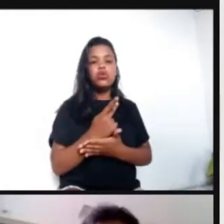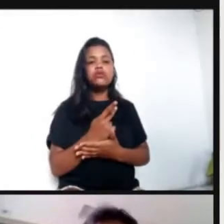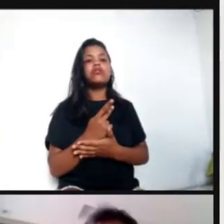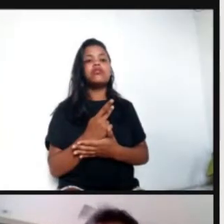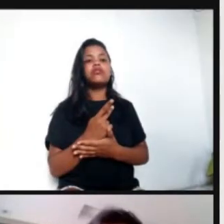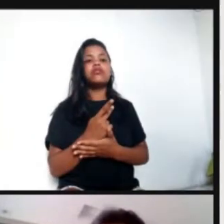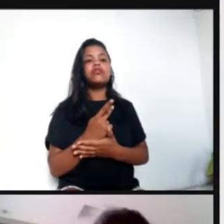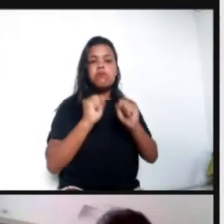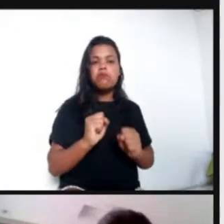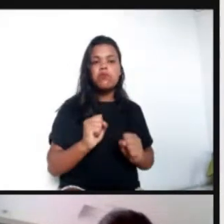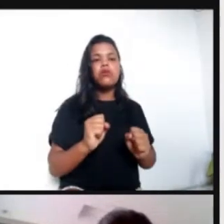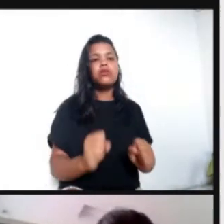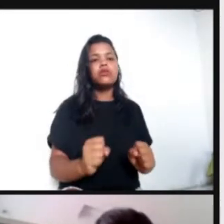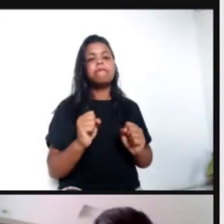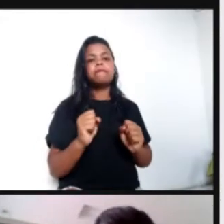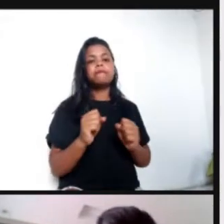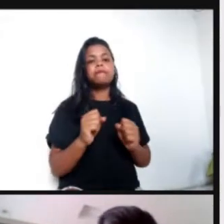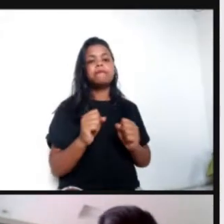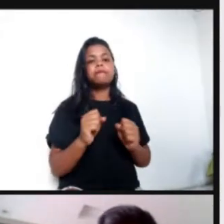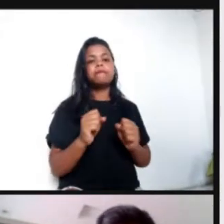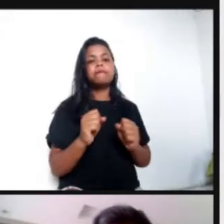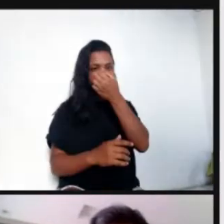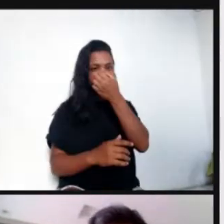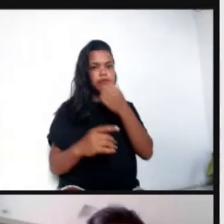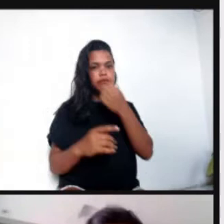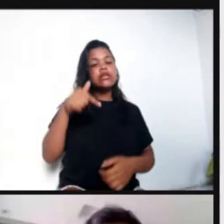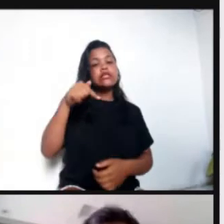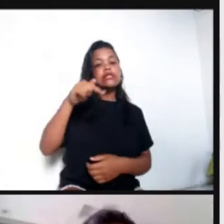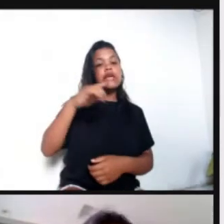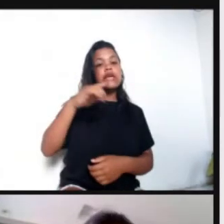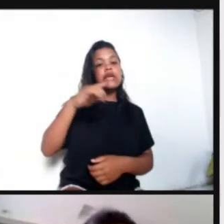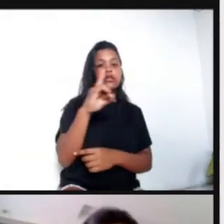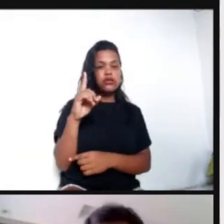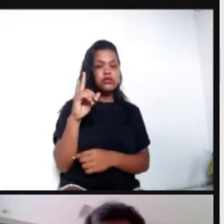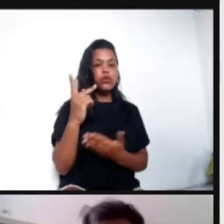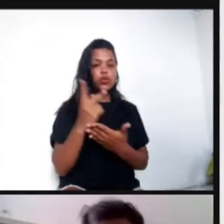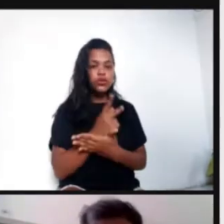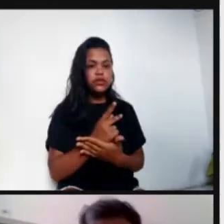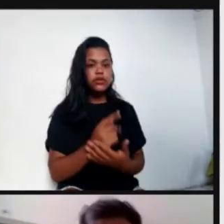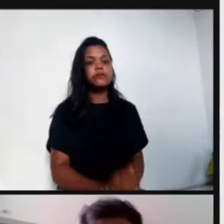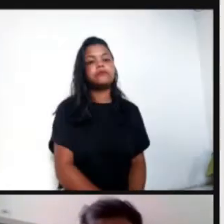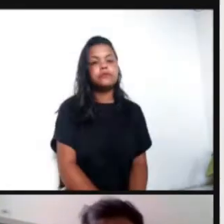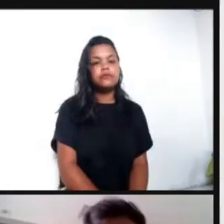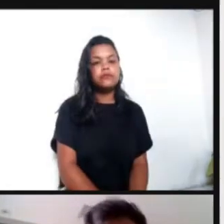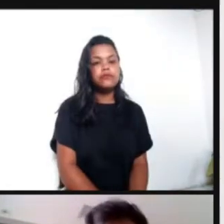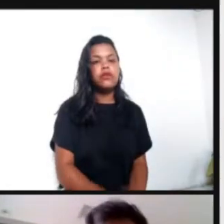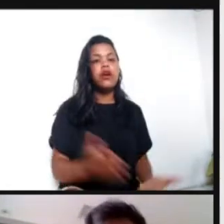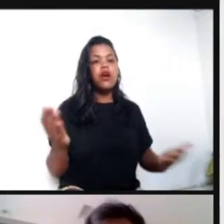adaptativa em torno de 7 dias, certo? E aí vamos entrar agora na questão